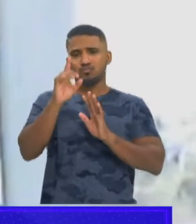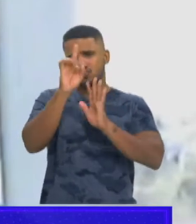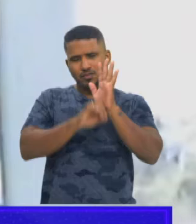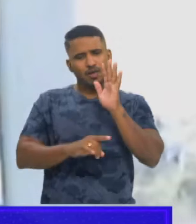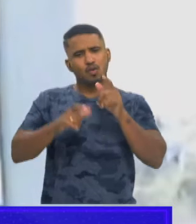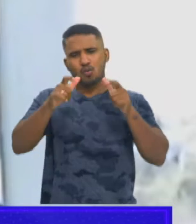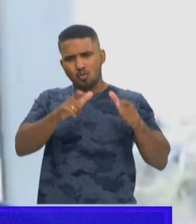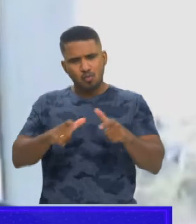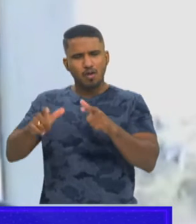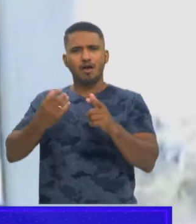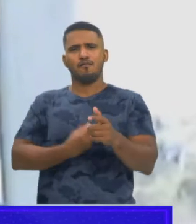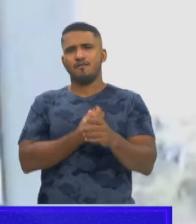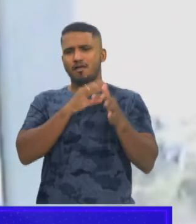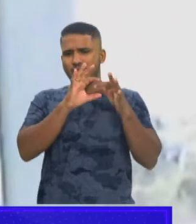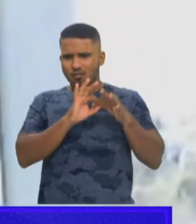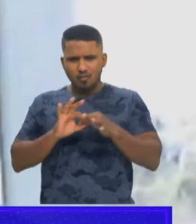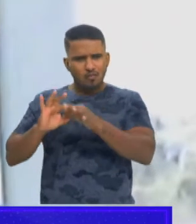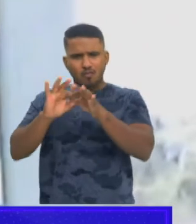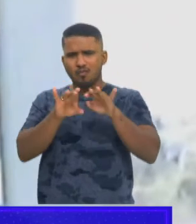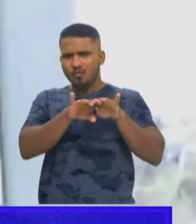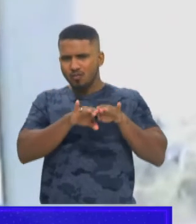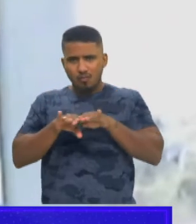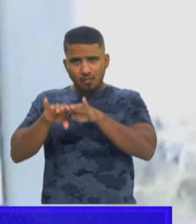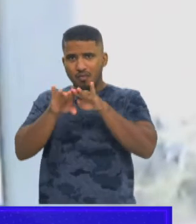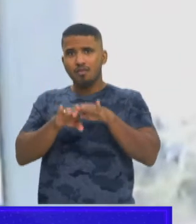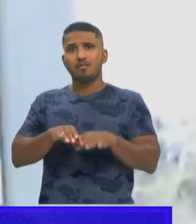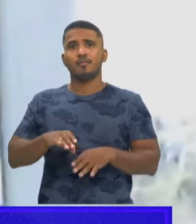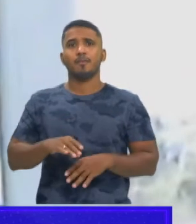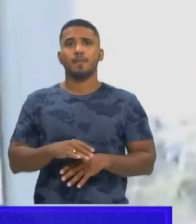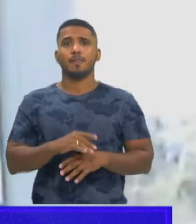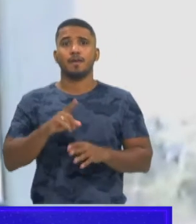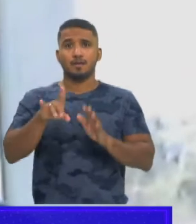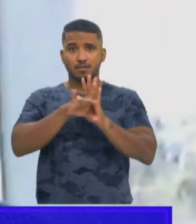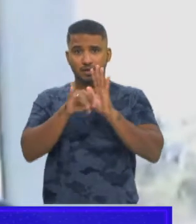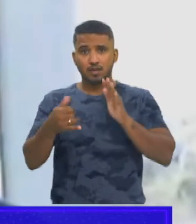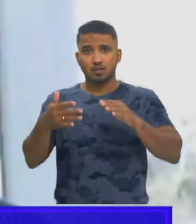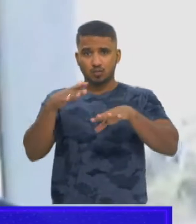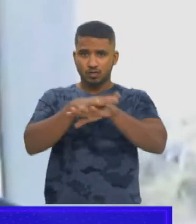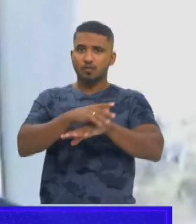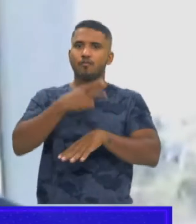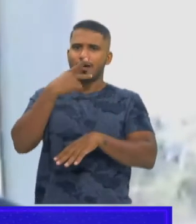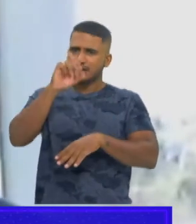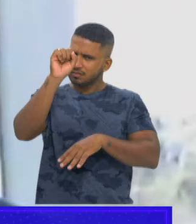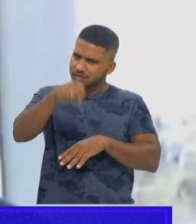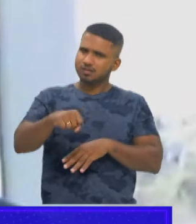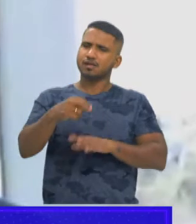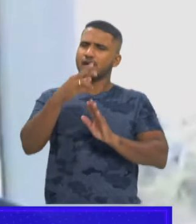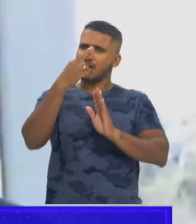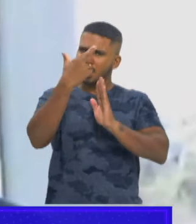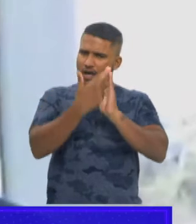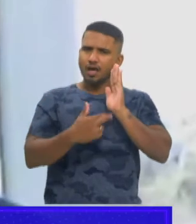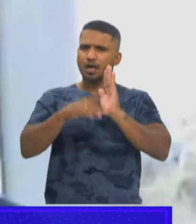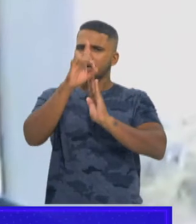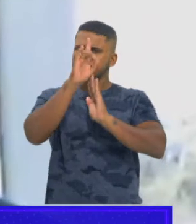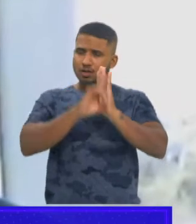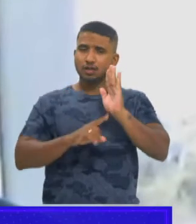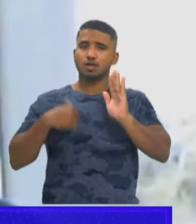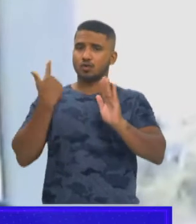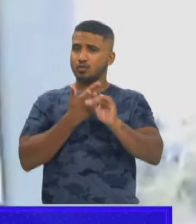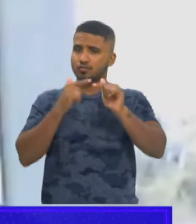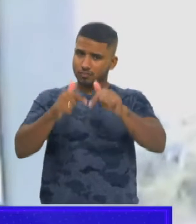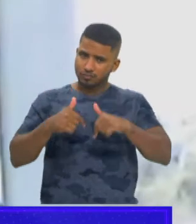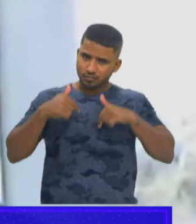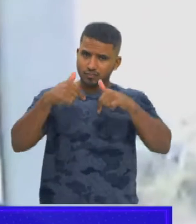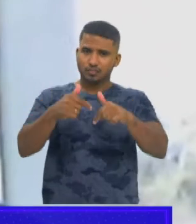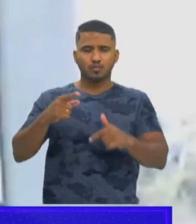são utilizadas. E todas as crianças devem utilizar o mesmo ambiente, crescer de forma igualitária. E isso